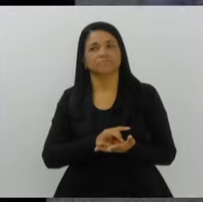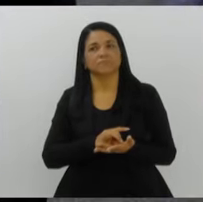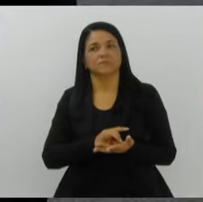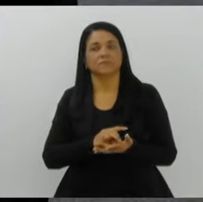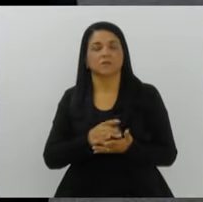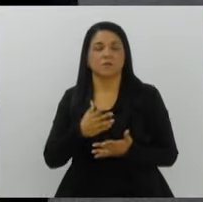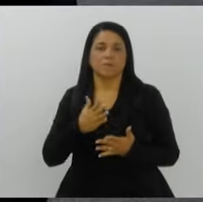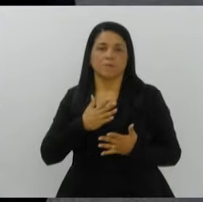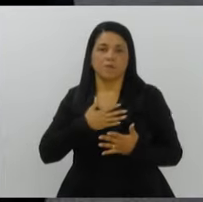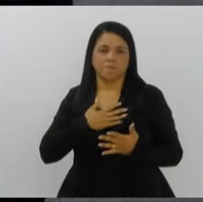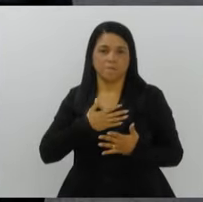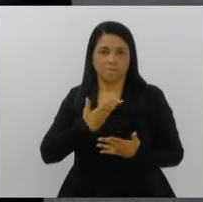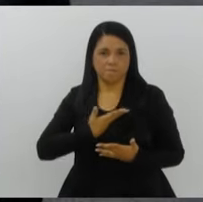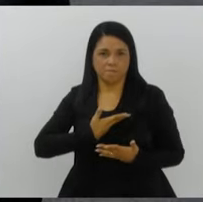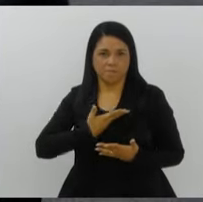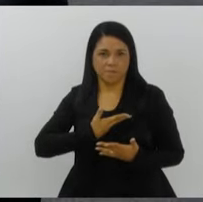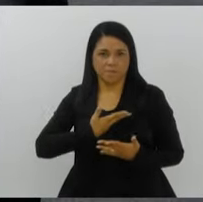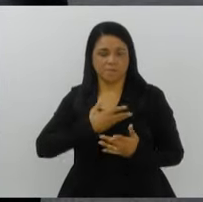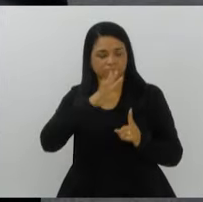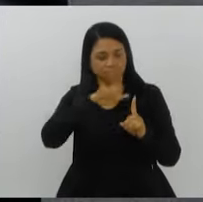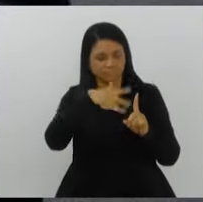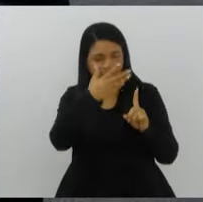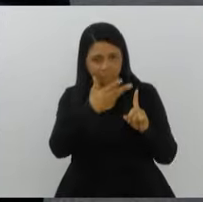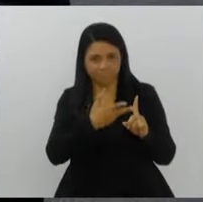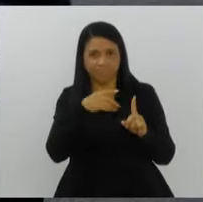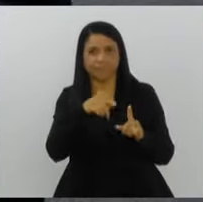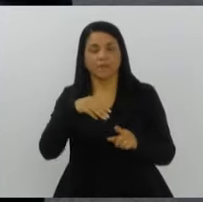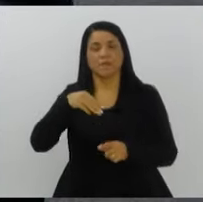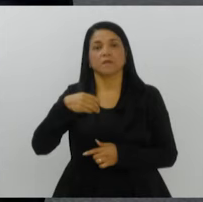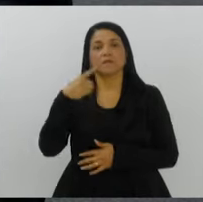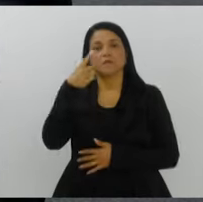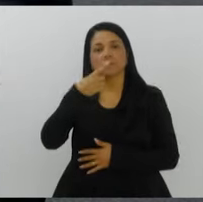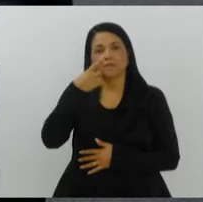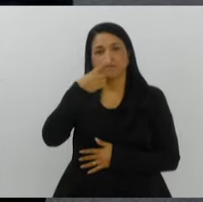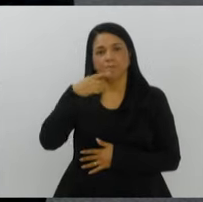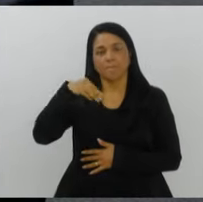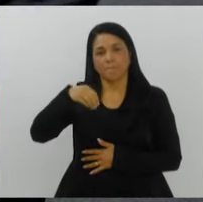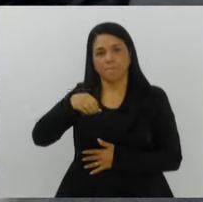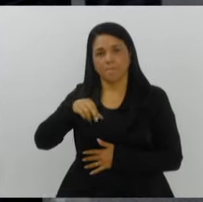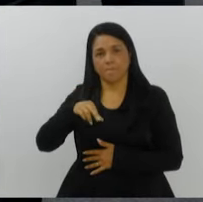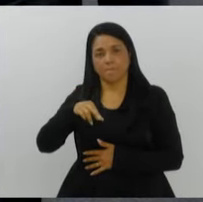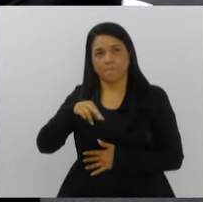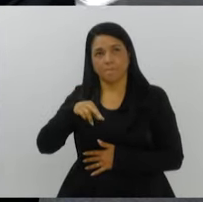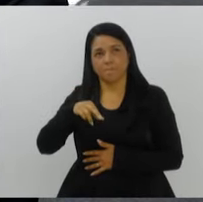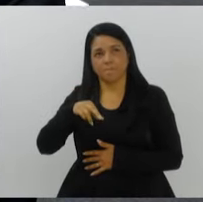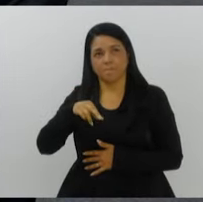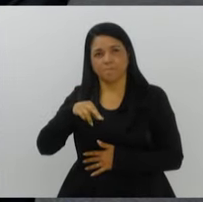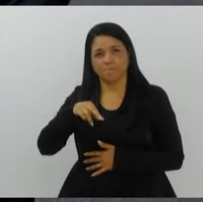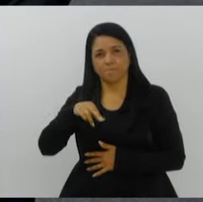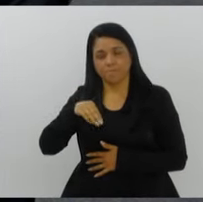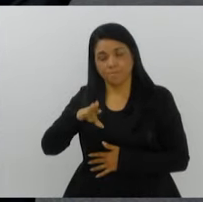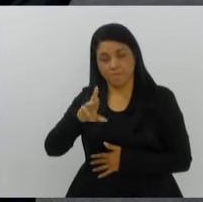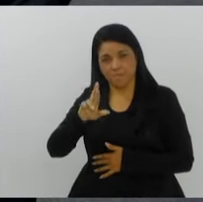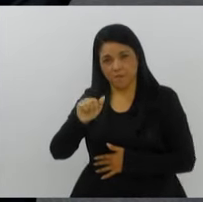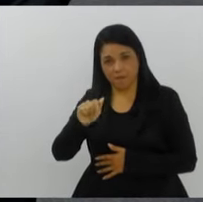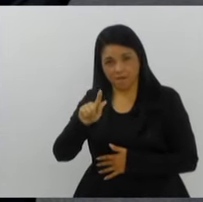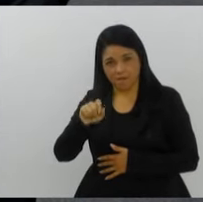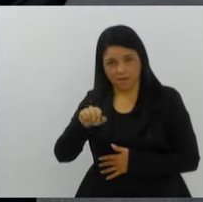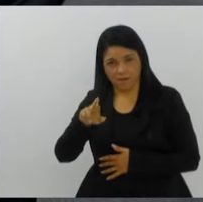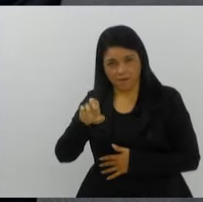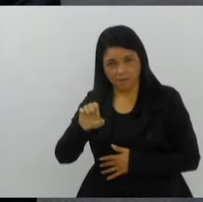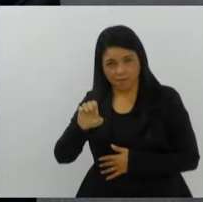PDT, doutora Margarete Lídia de Moraes, uma mulher que, a seu tempo, estava